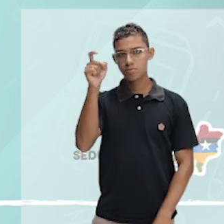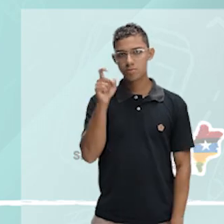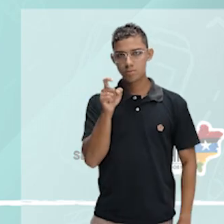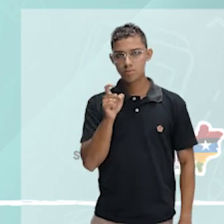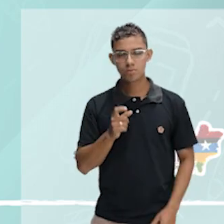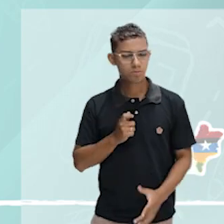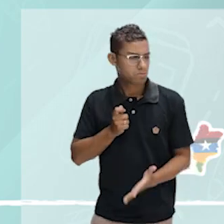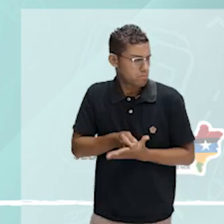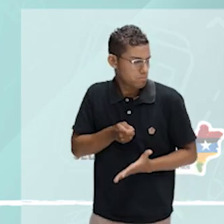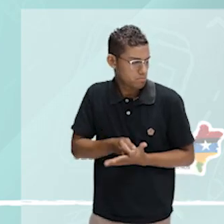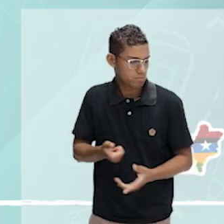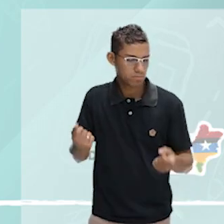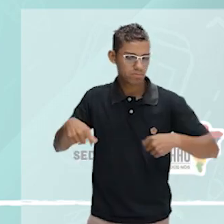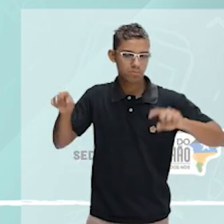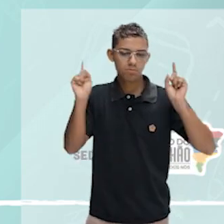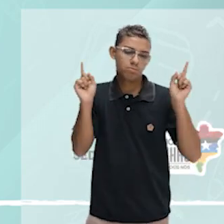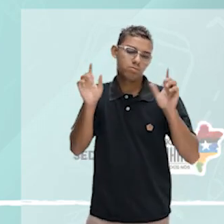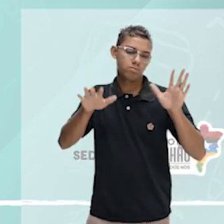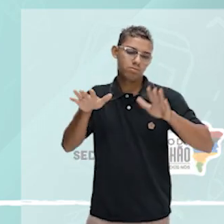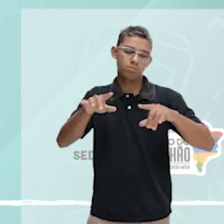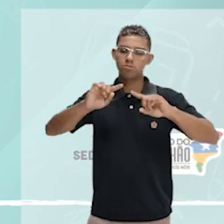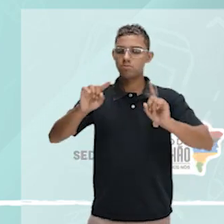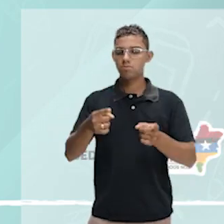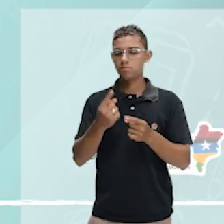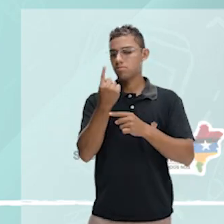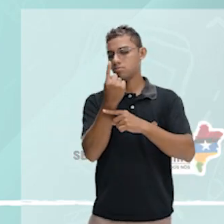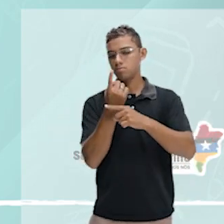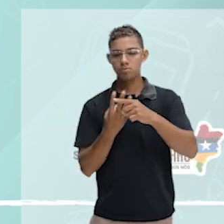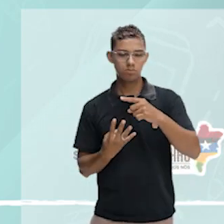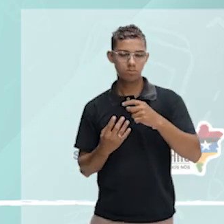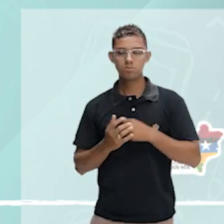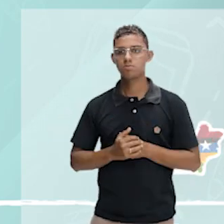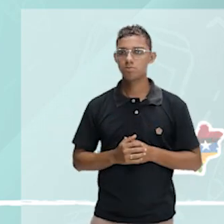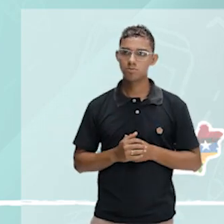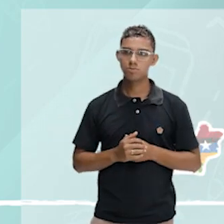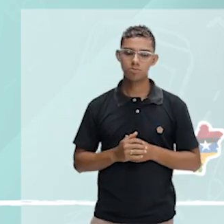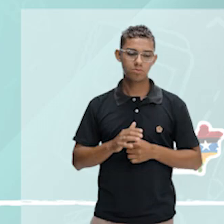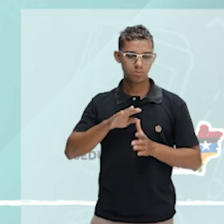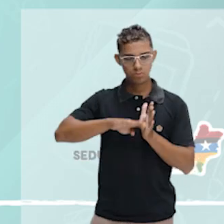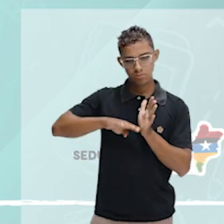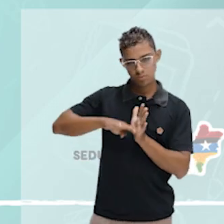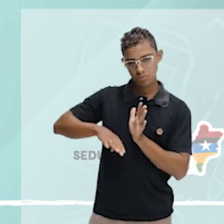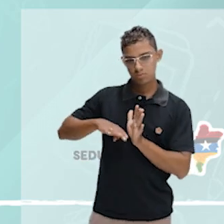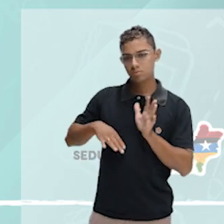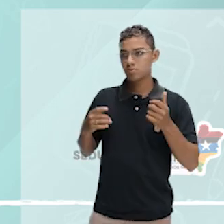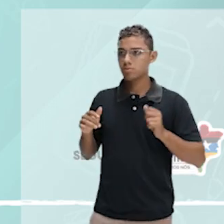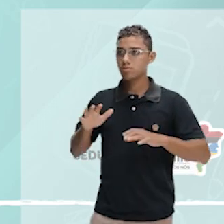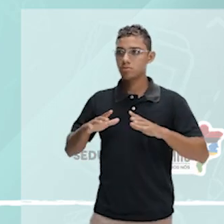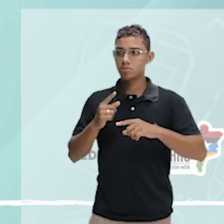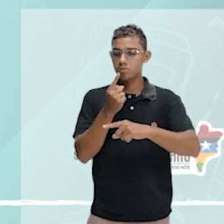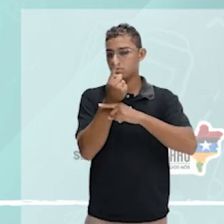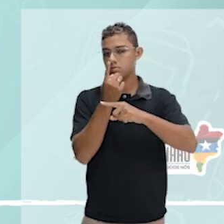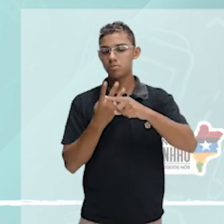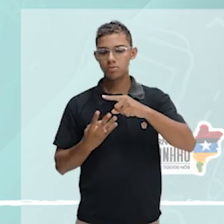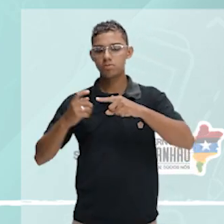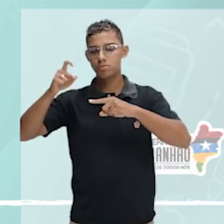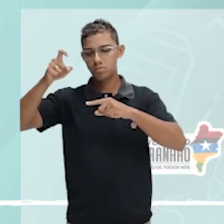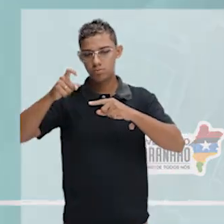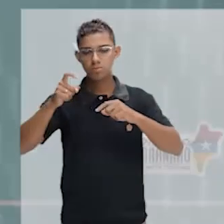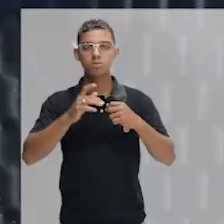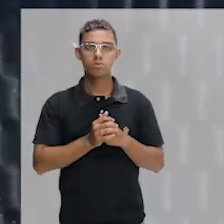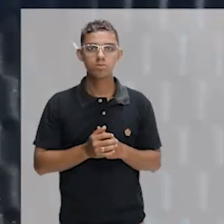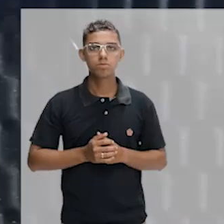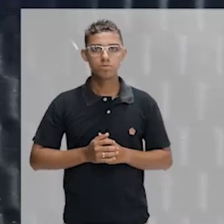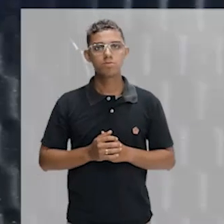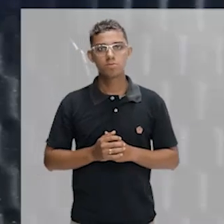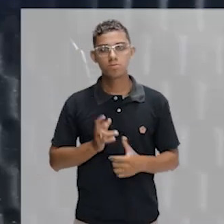não Obrigatoriamente vai aparecer nessa escrita Você pode ter tirando os parênteses né e o 1 sobre o quatro elevado